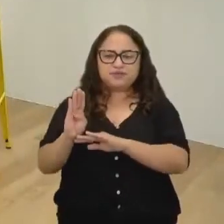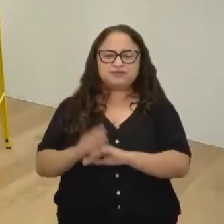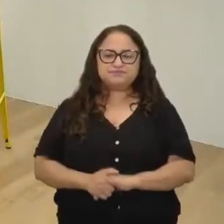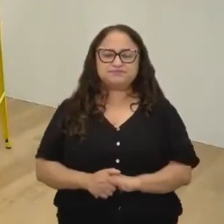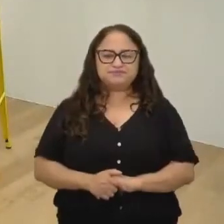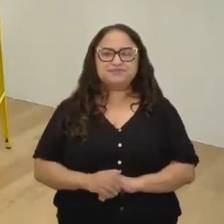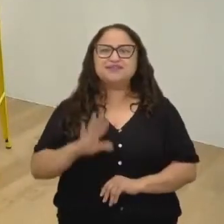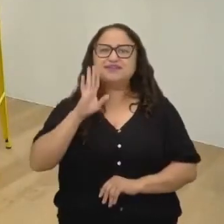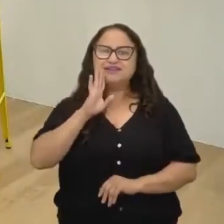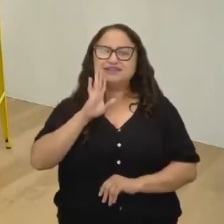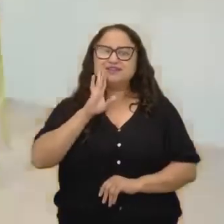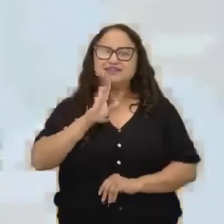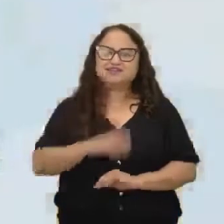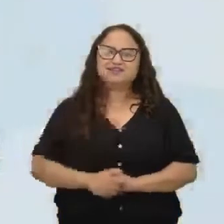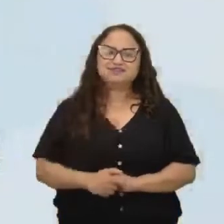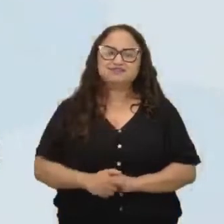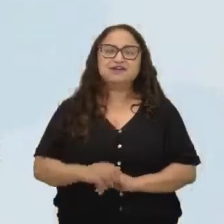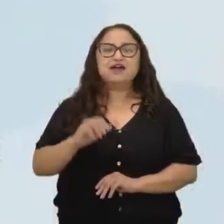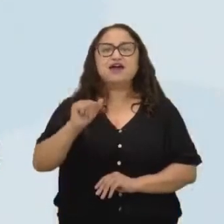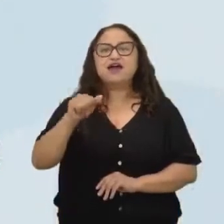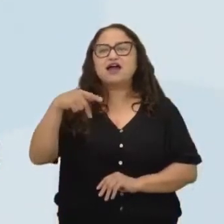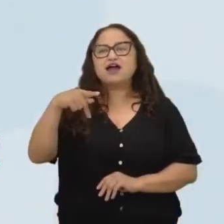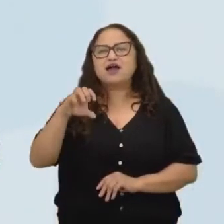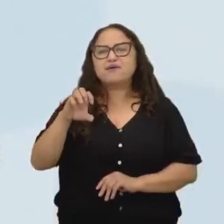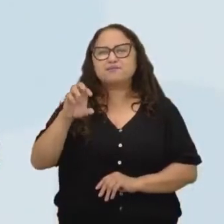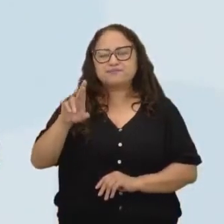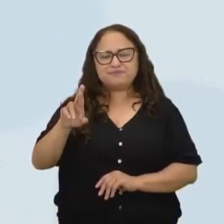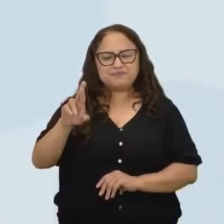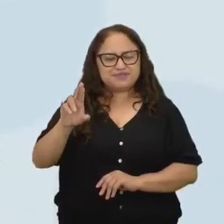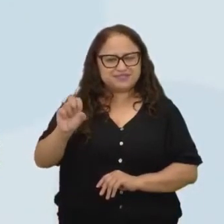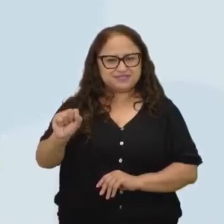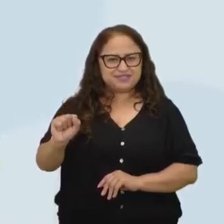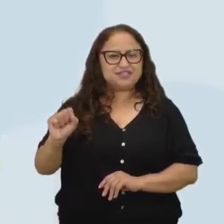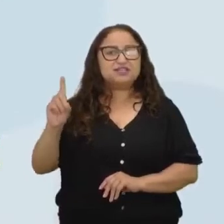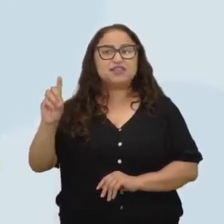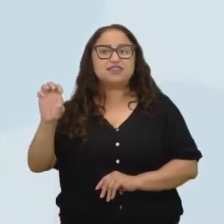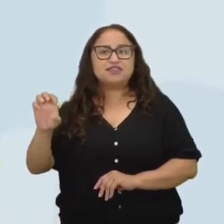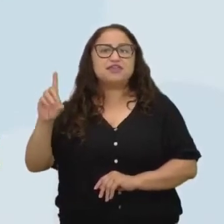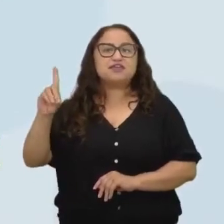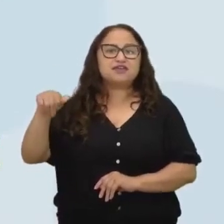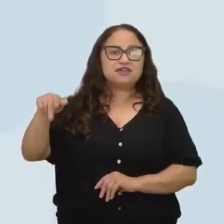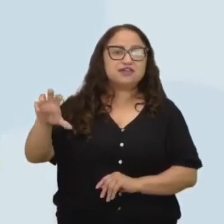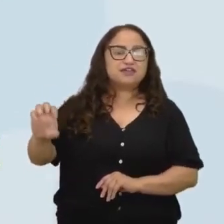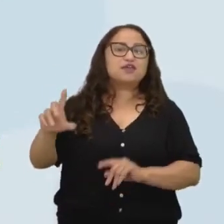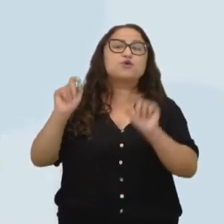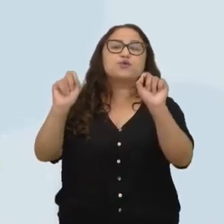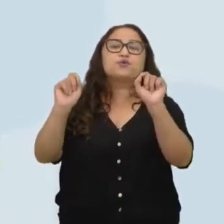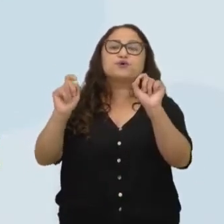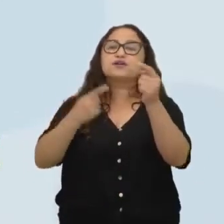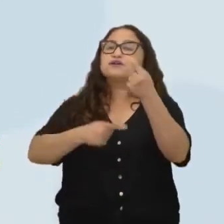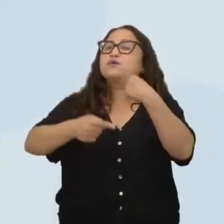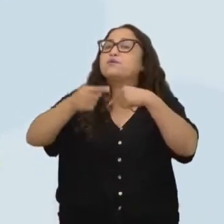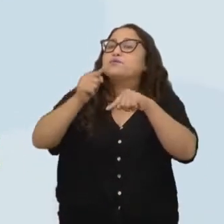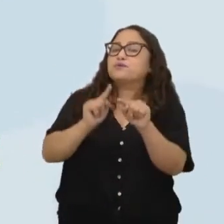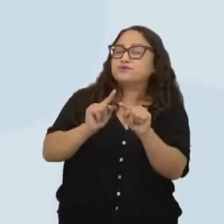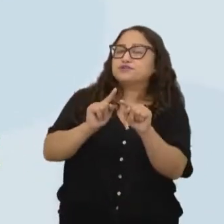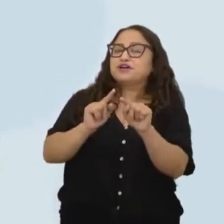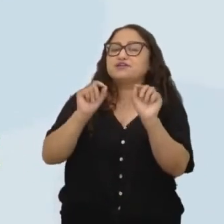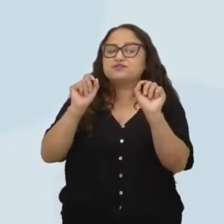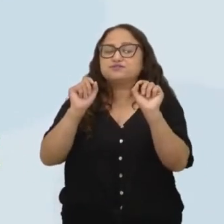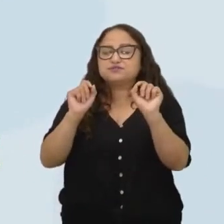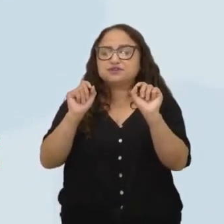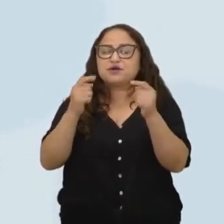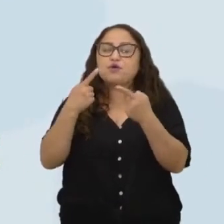Muito legal. A expressão apesar de que tem ideia de oposição, enquanto as demais têm a mesma ideia de consequência, né? Que é a consequência